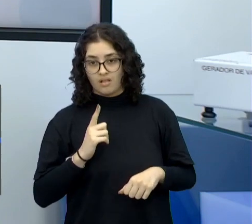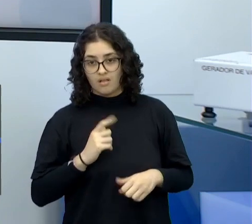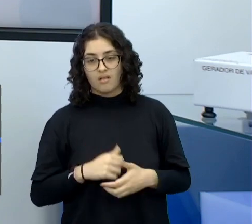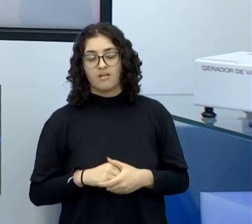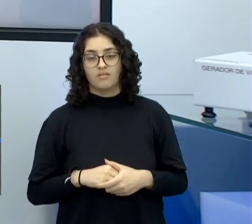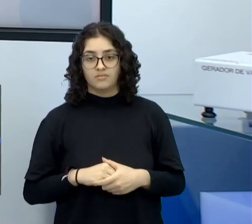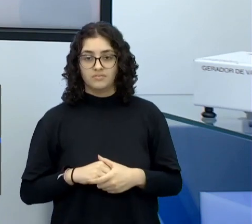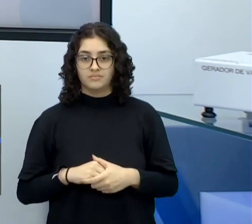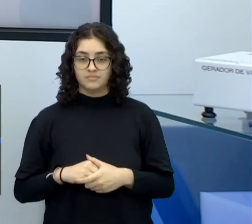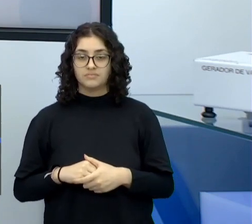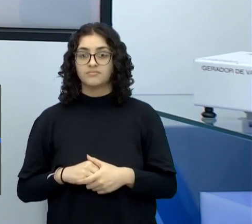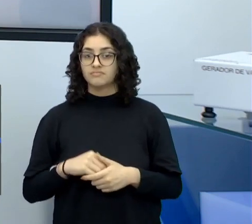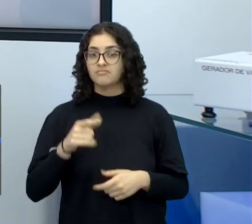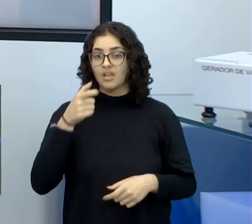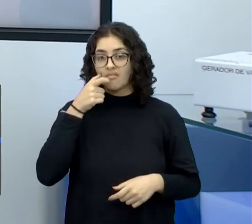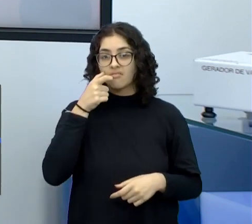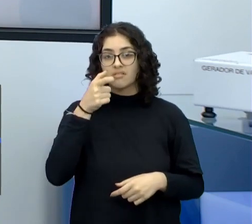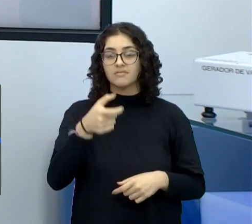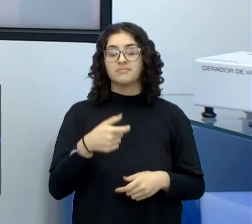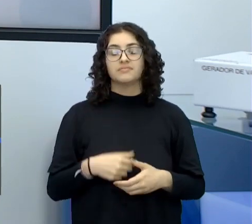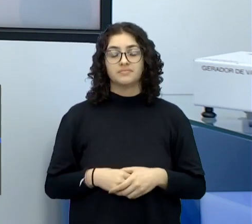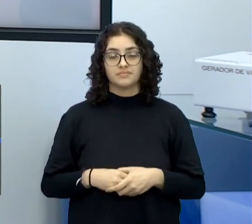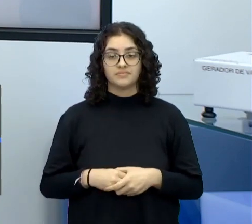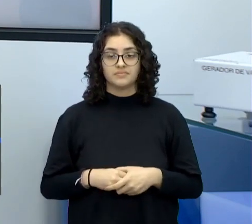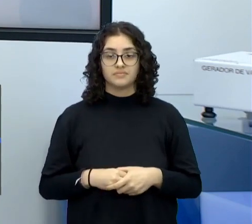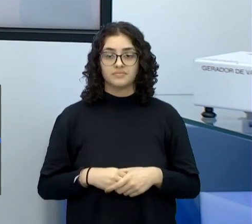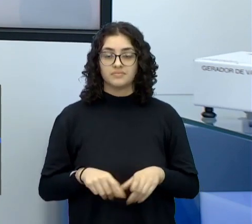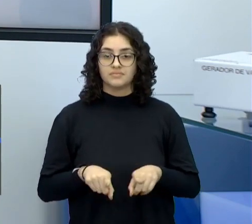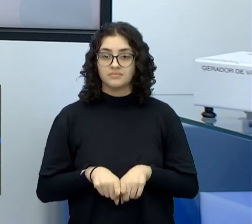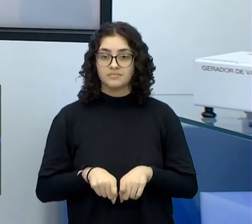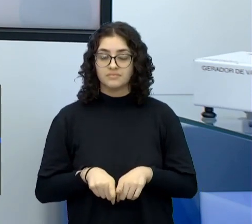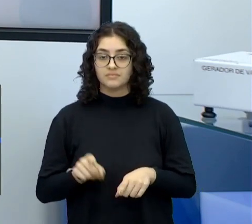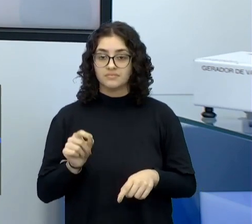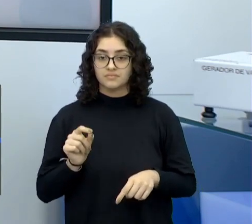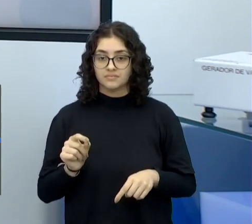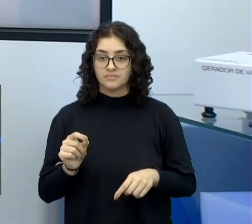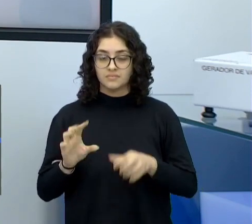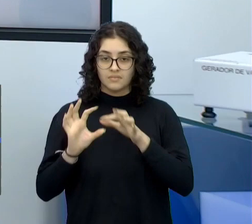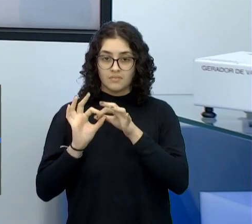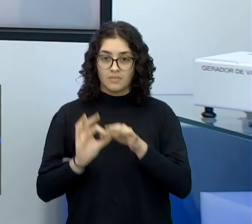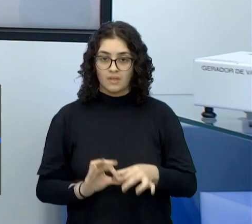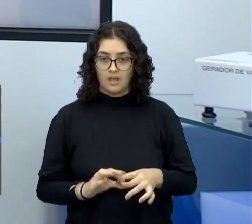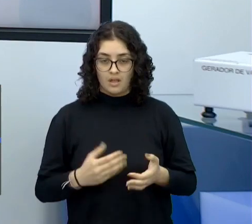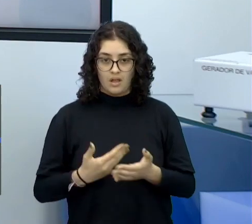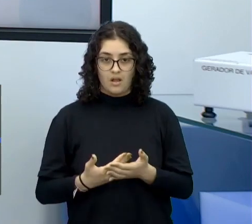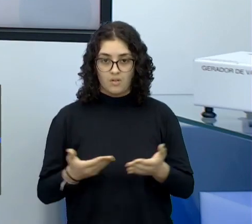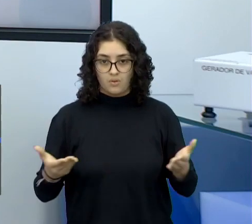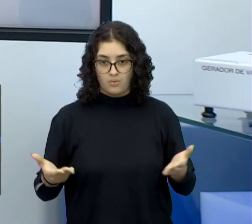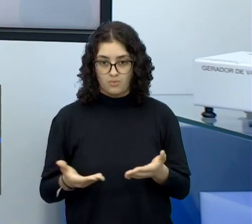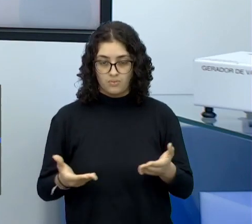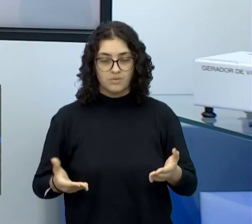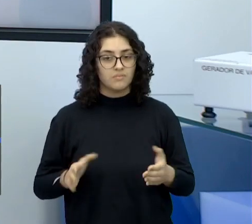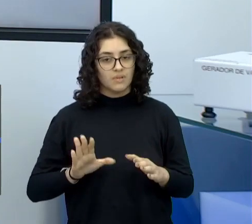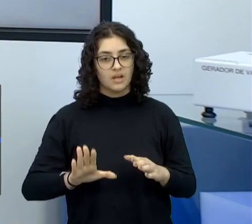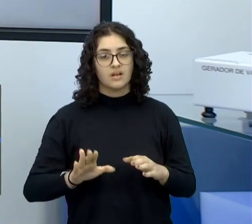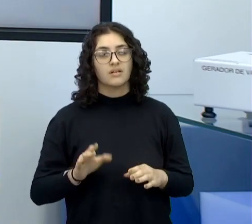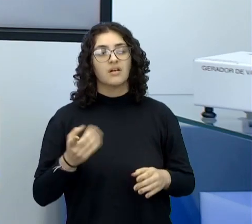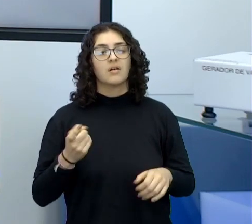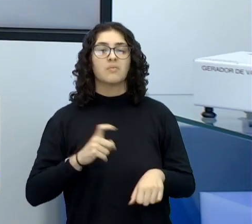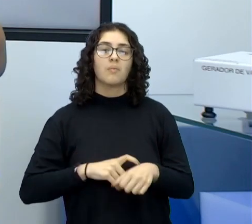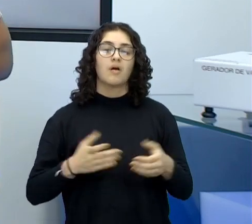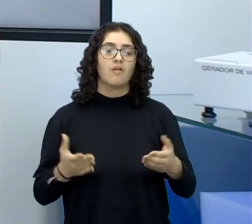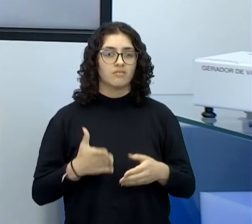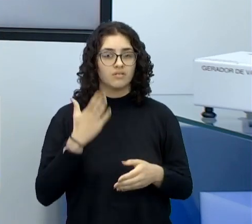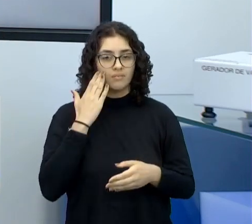todas as séries. Muito interessante, tá? E entra também no contexto da nossa aula de hoje. Mas para esse primeiro momento, você